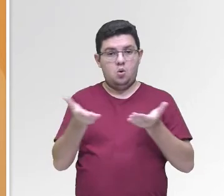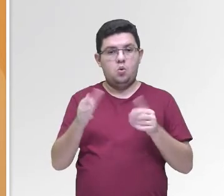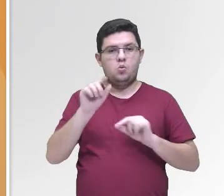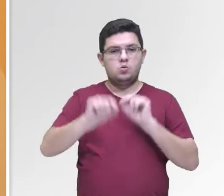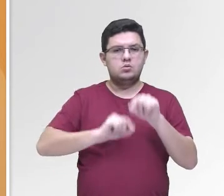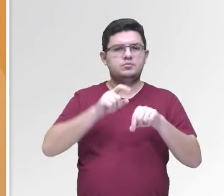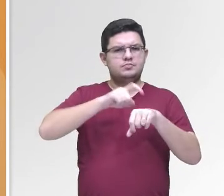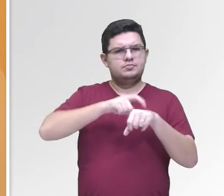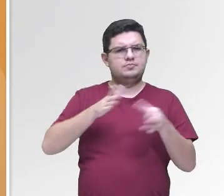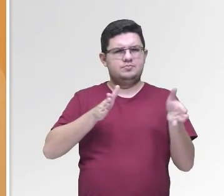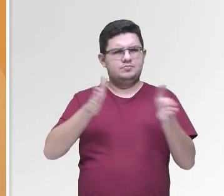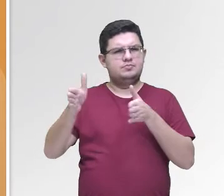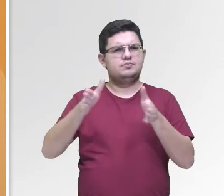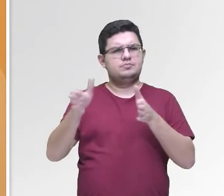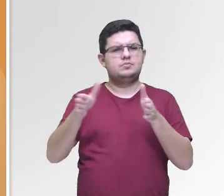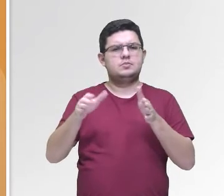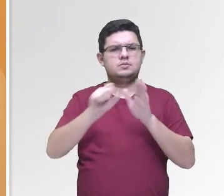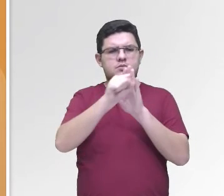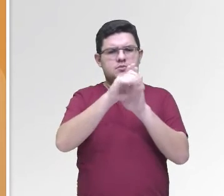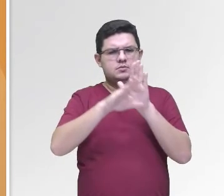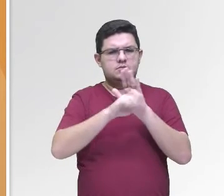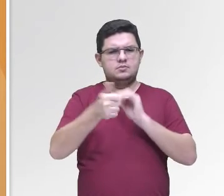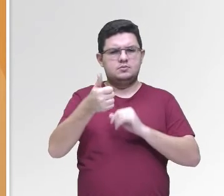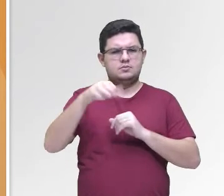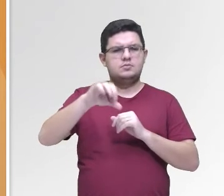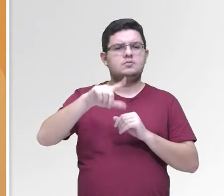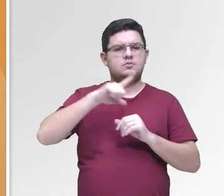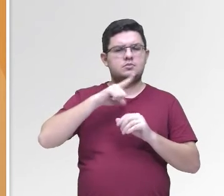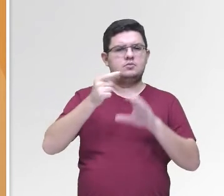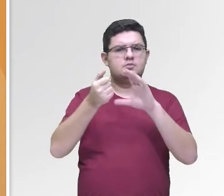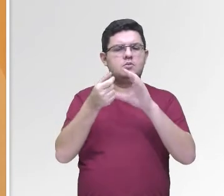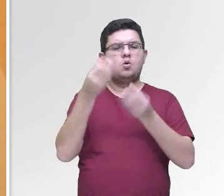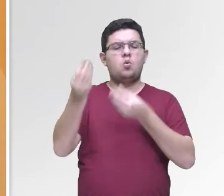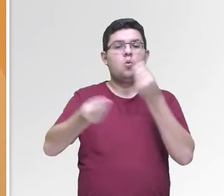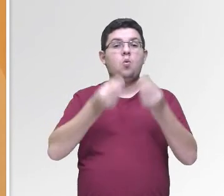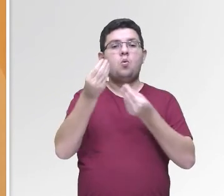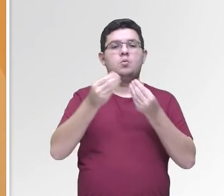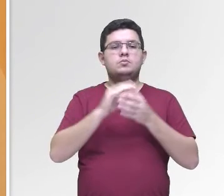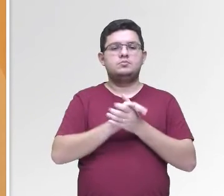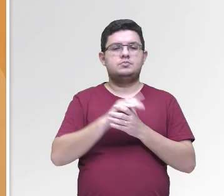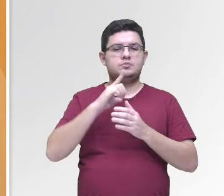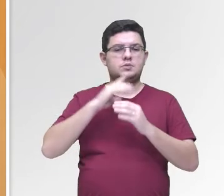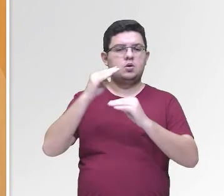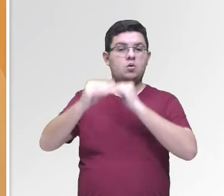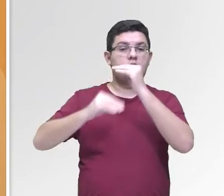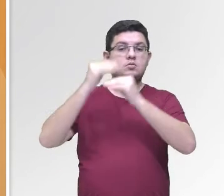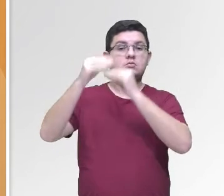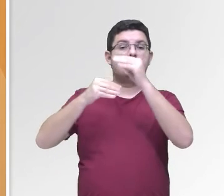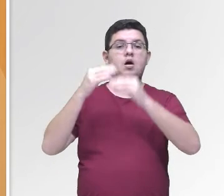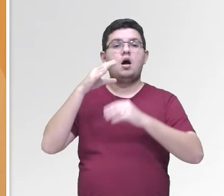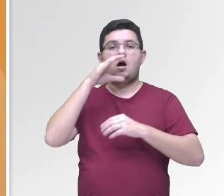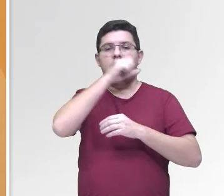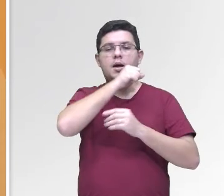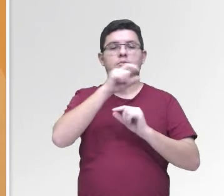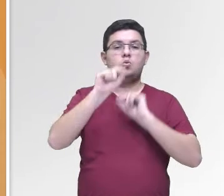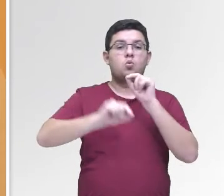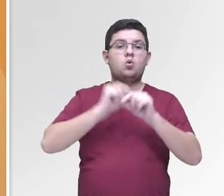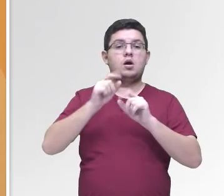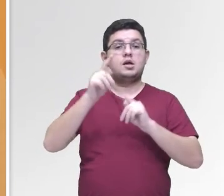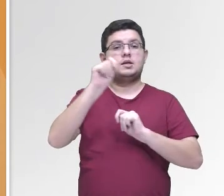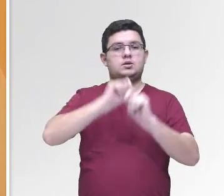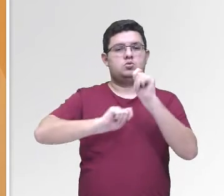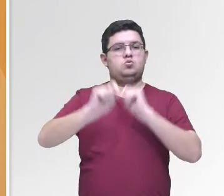século XIX, o que acontecia? O crescimento acelerado da economia